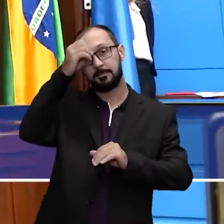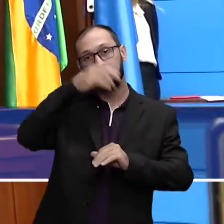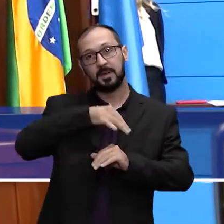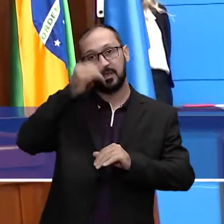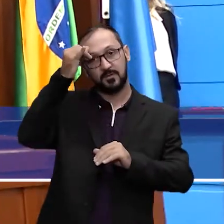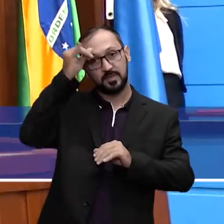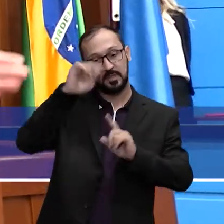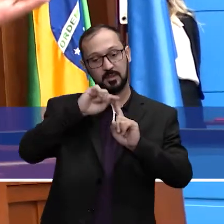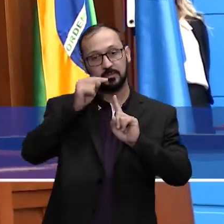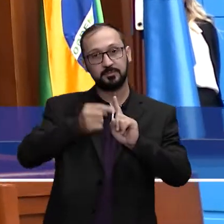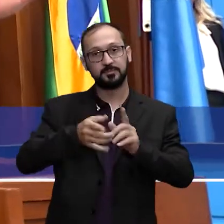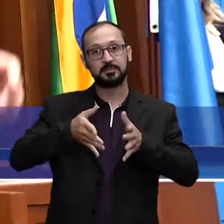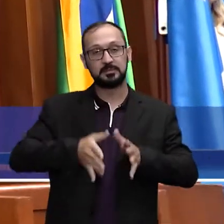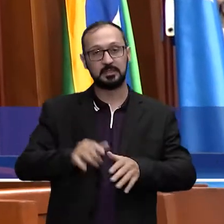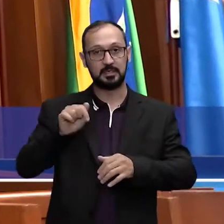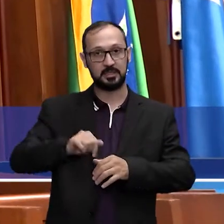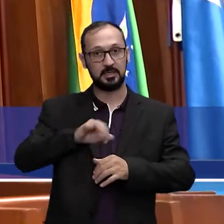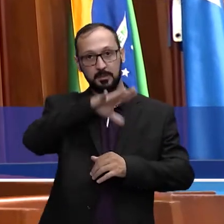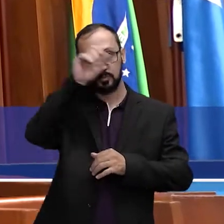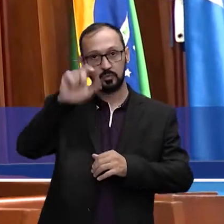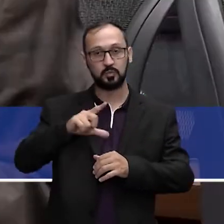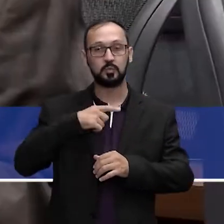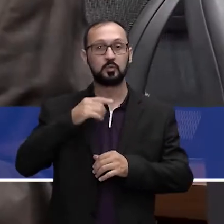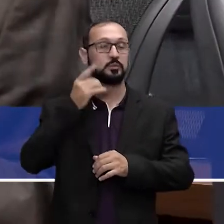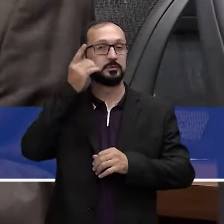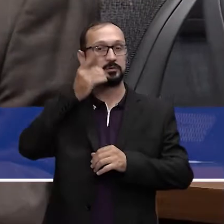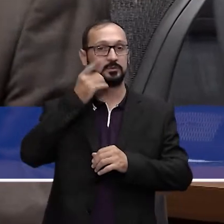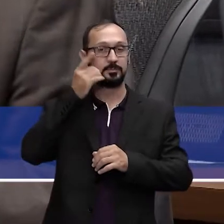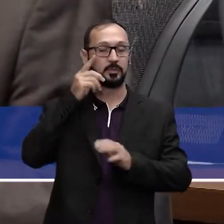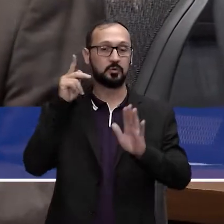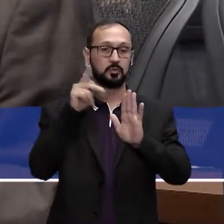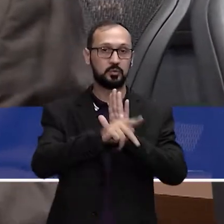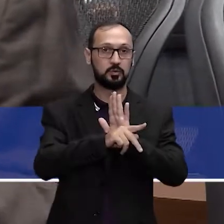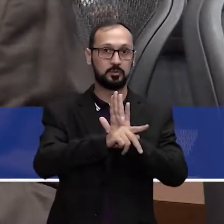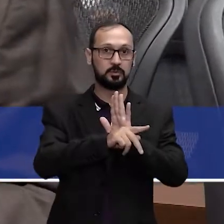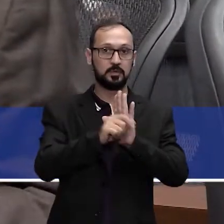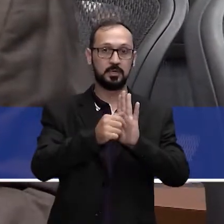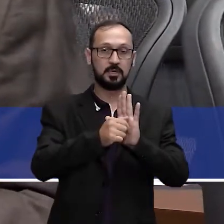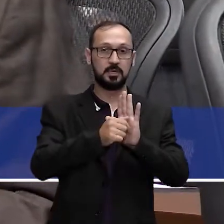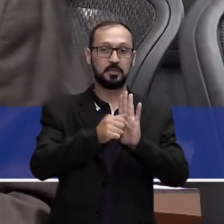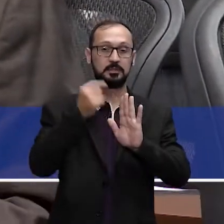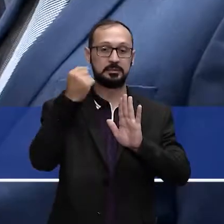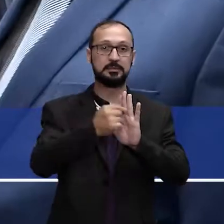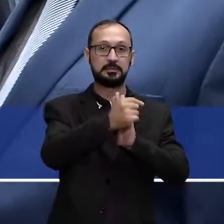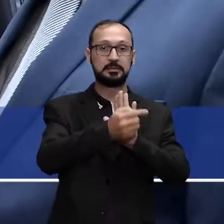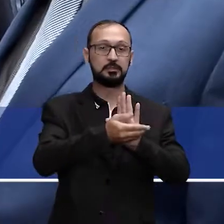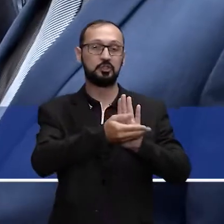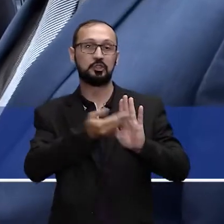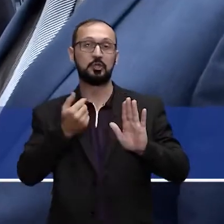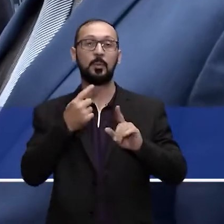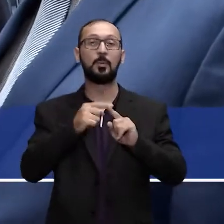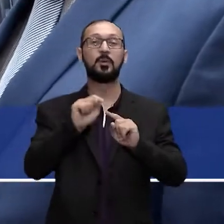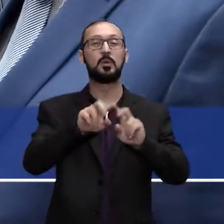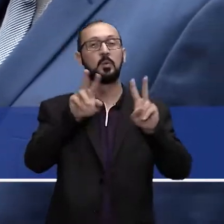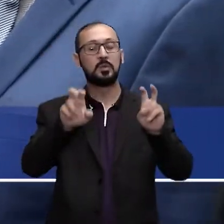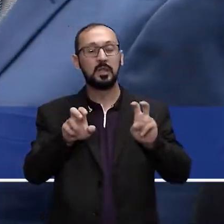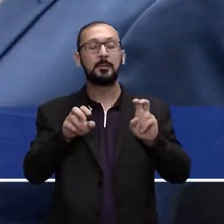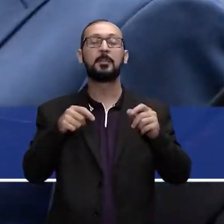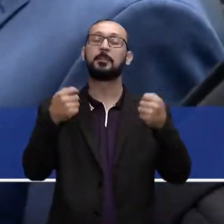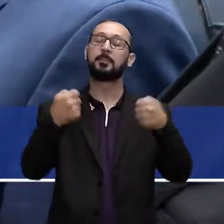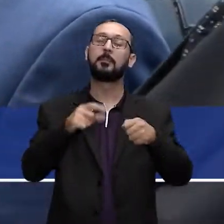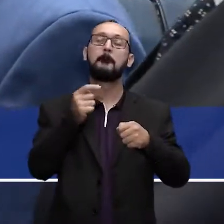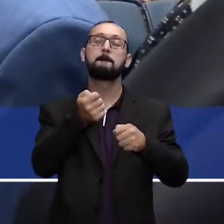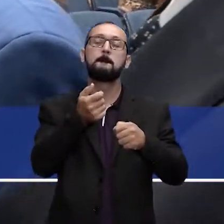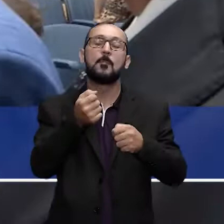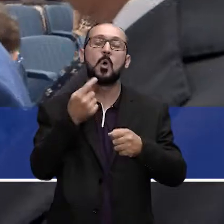Combate à Violência Obstétrica em Mato Grosso do Sul. Os parlamentares derrubaram por unanimidade o veto, por entenderem que o tema é